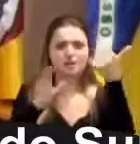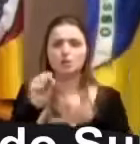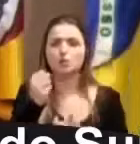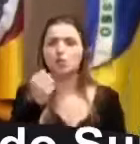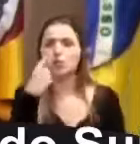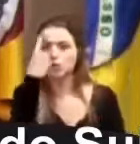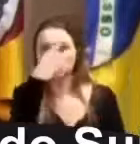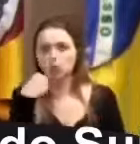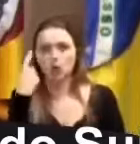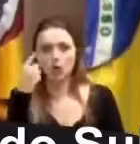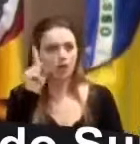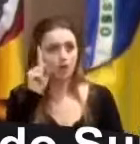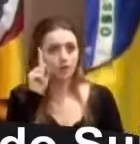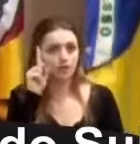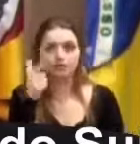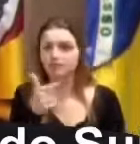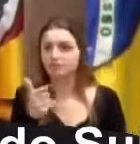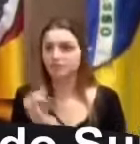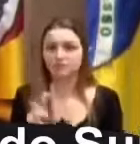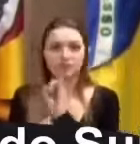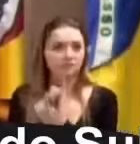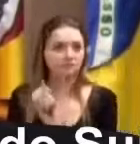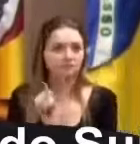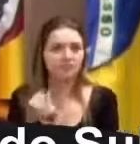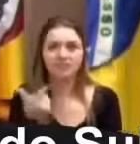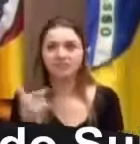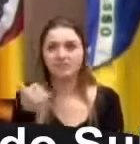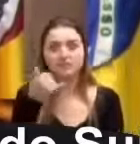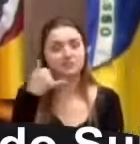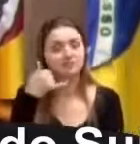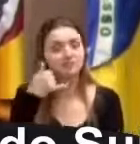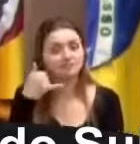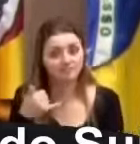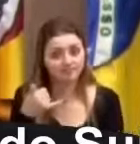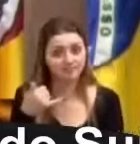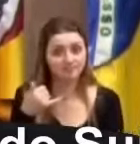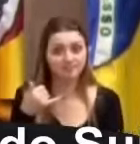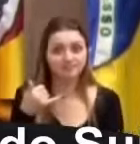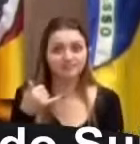dia. Não tem internet, não tem celular.